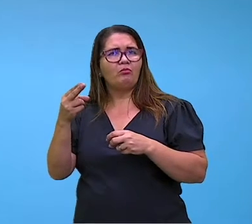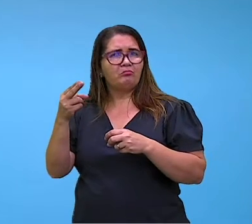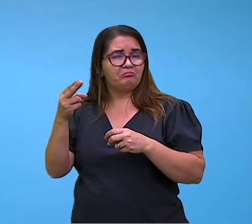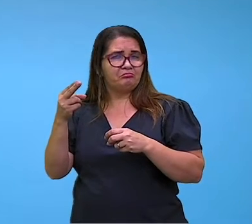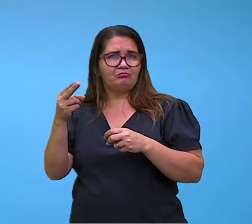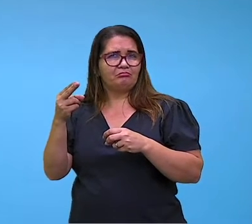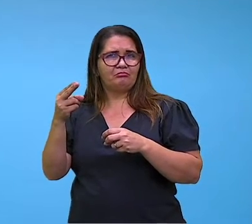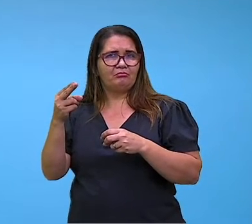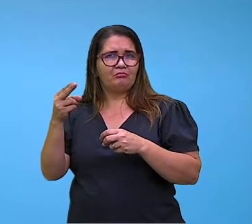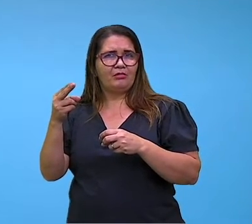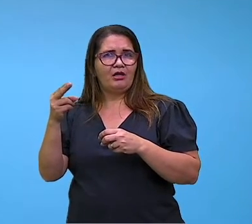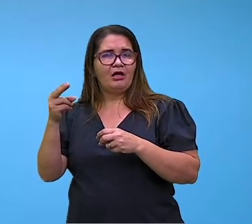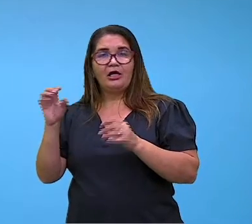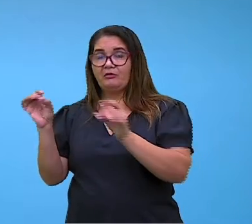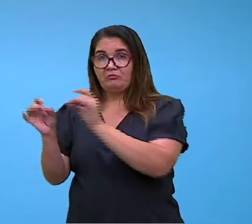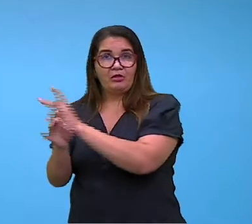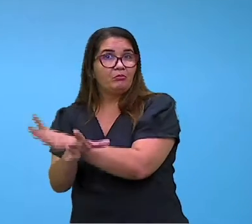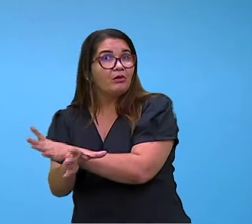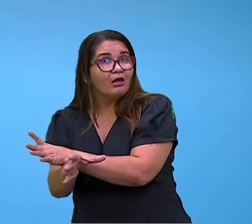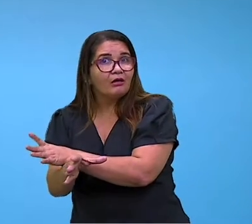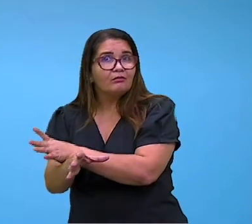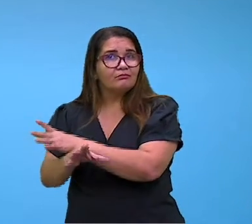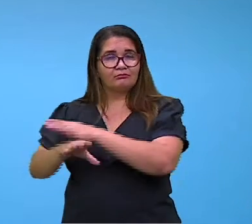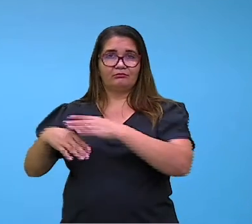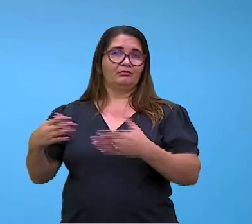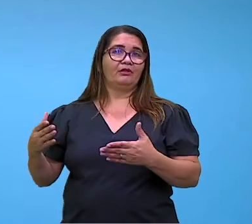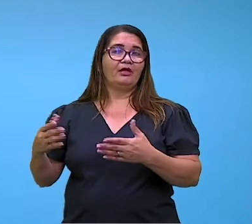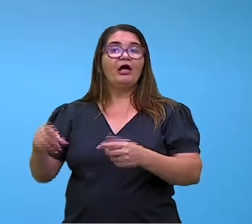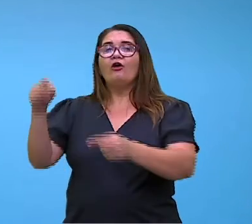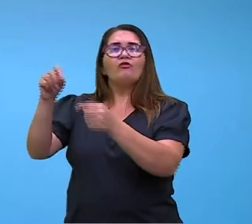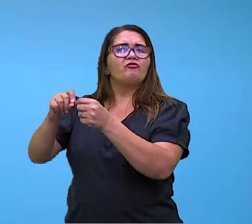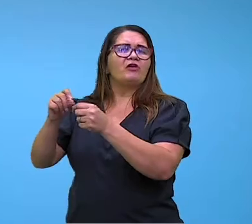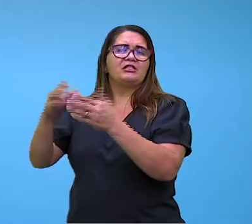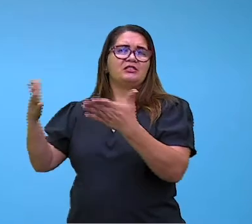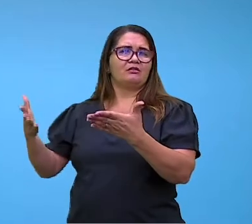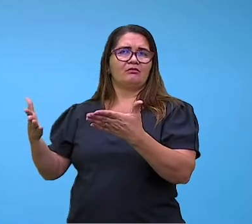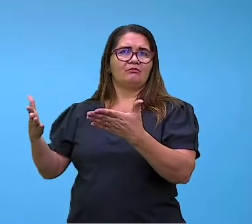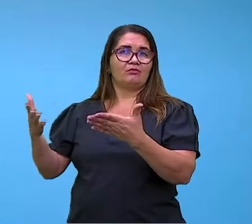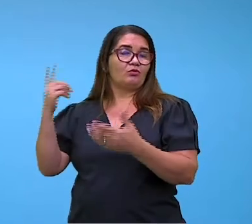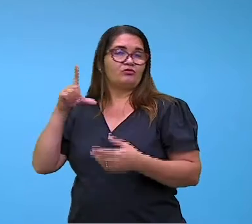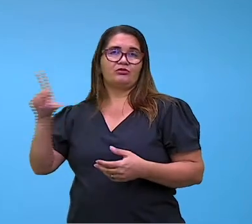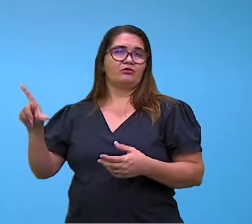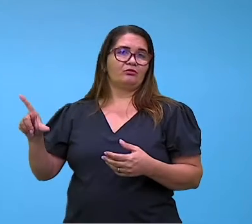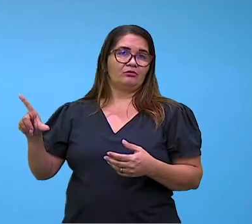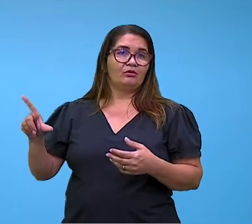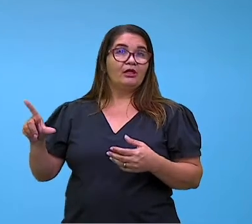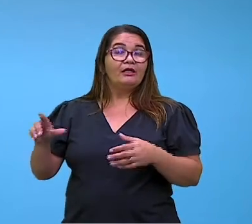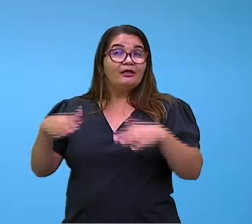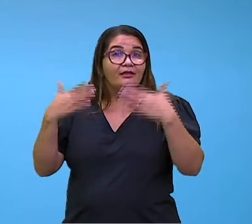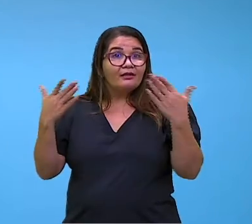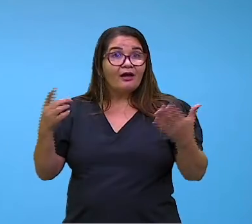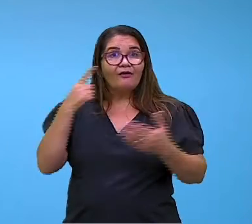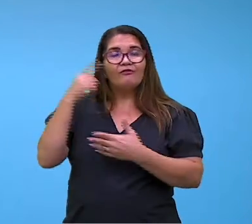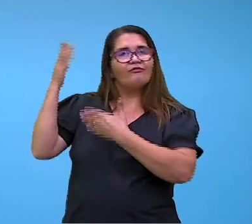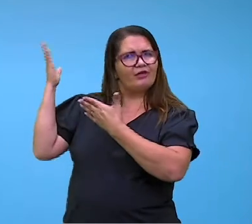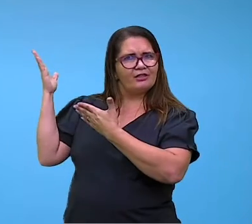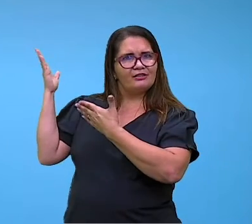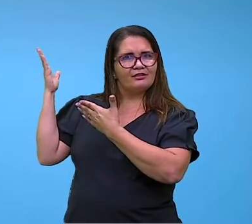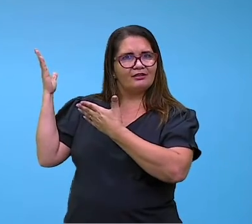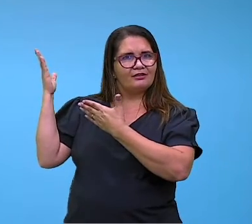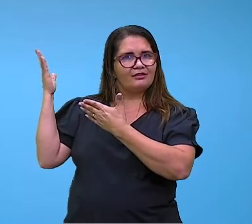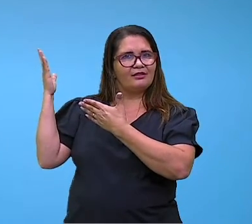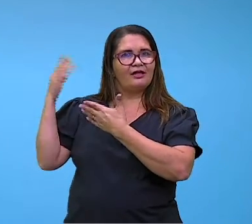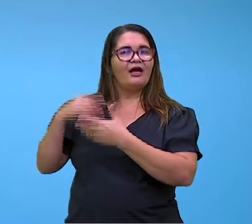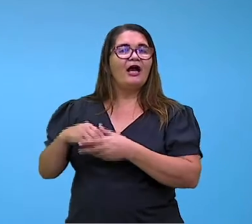Se nós falamos que são false friends e essa realize aqui está muito parecido com o nosso idioma,